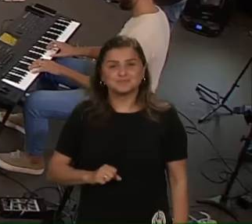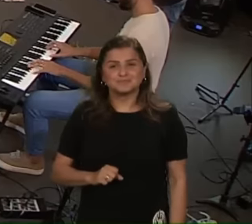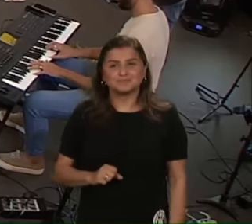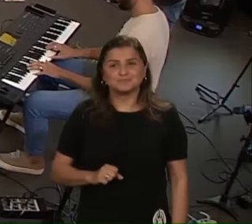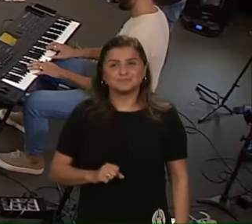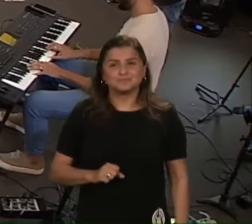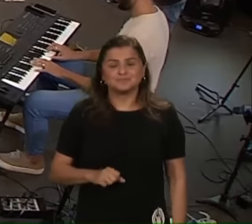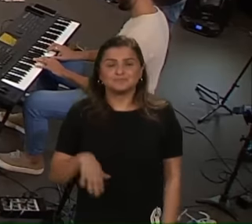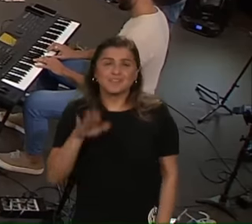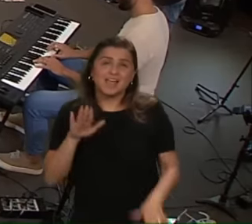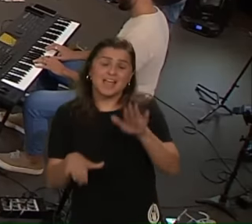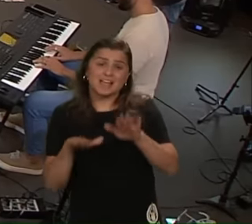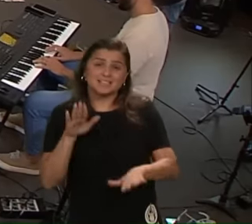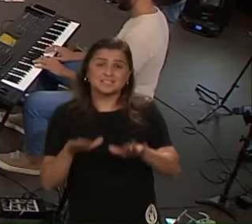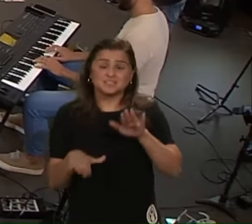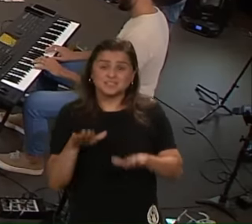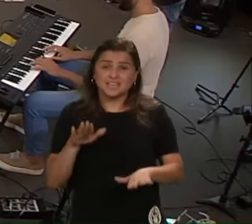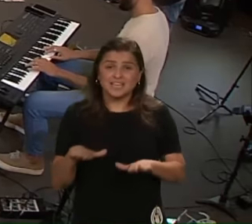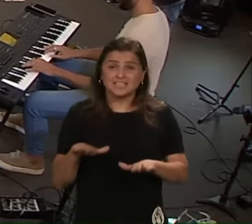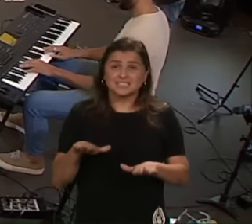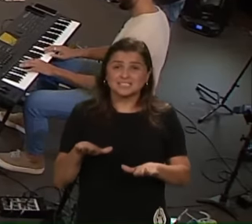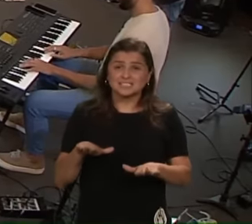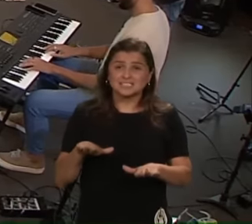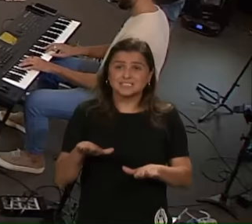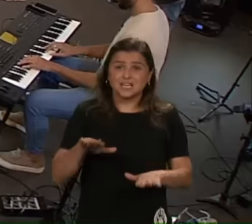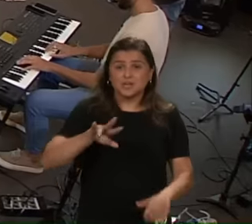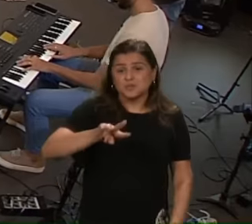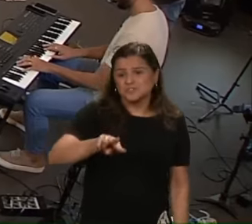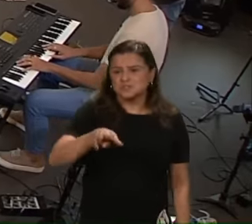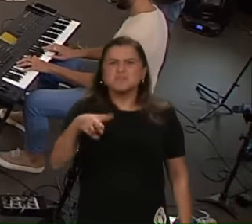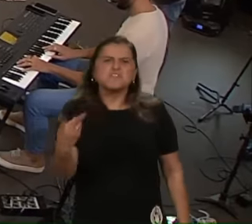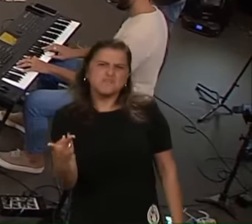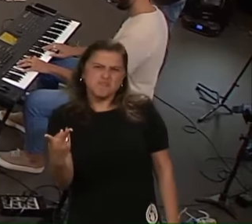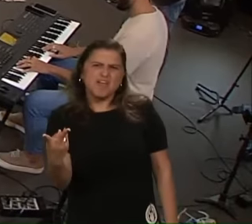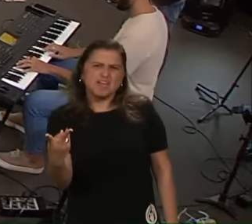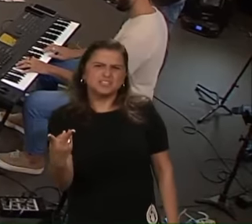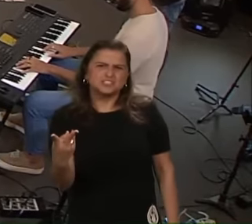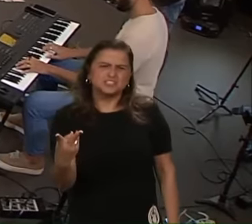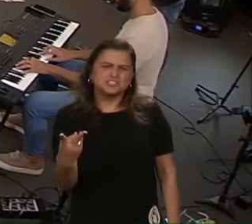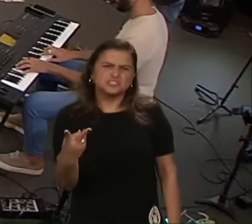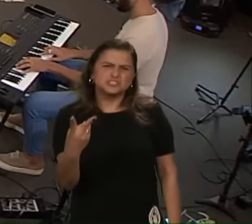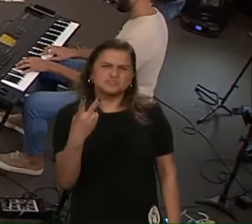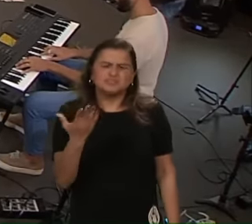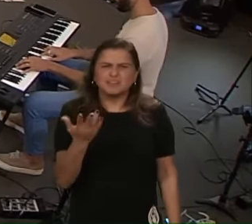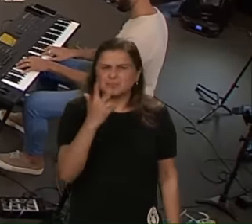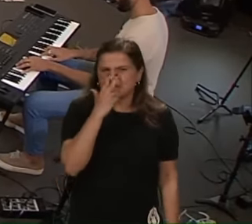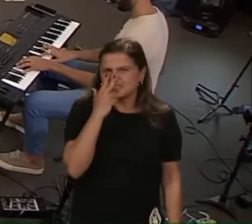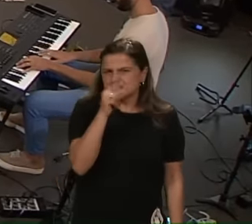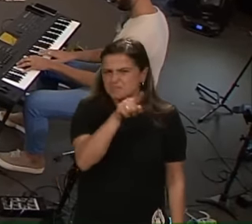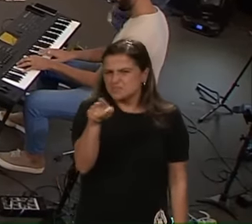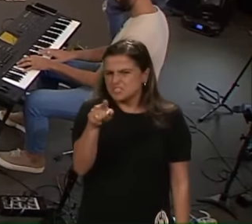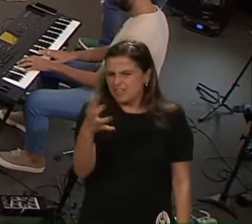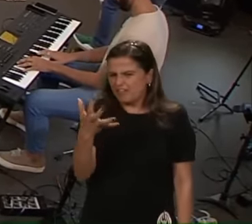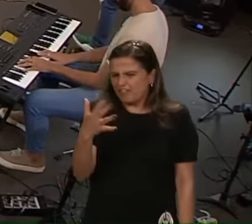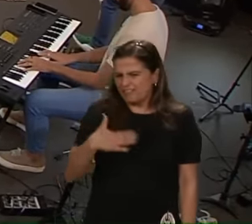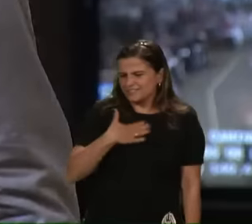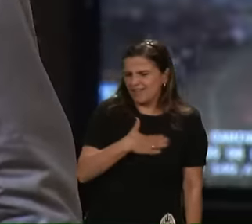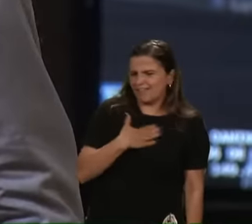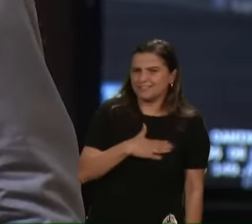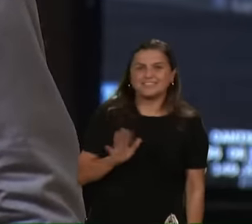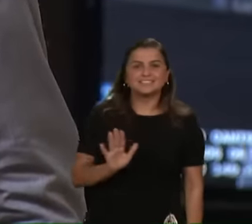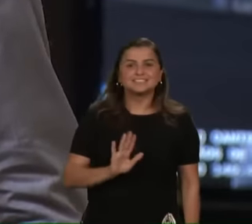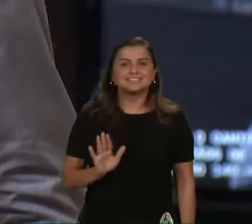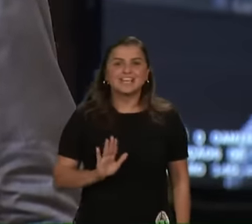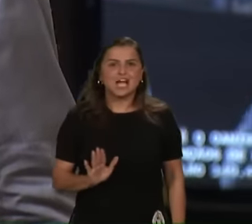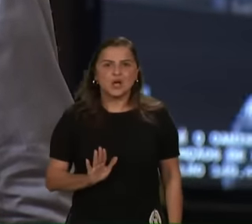Mas muitas vezes você inverte, você quer ser. Não é isso, querido. A razão pela